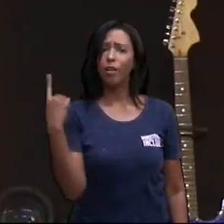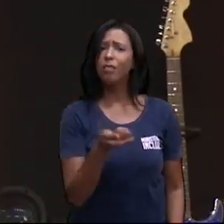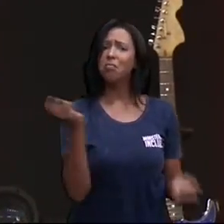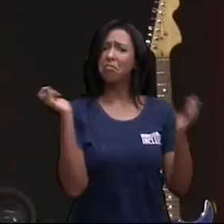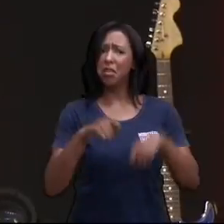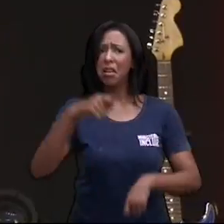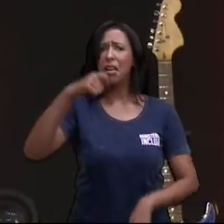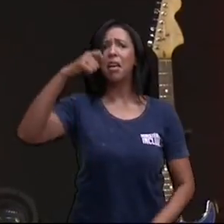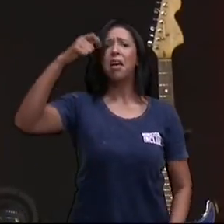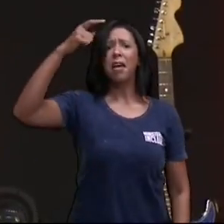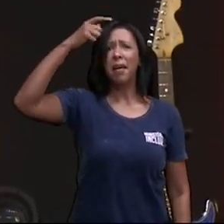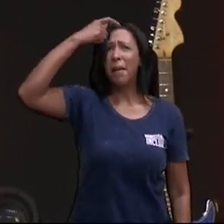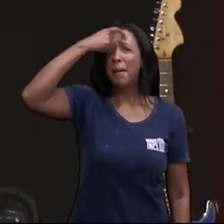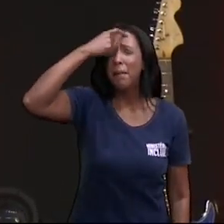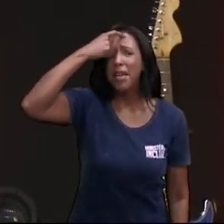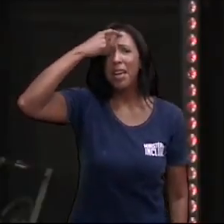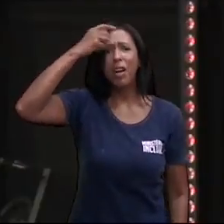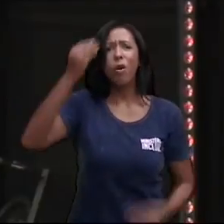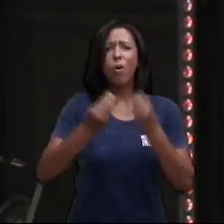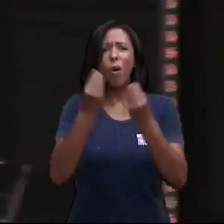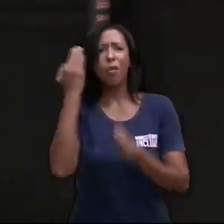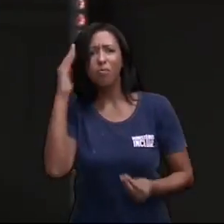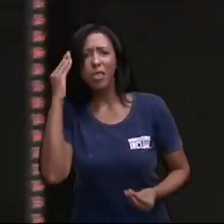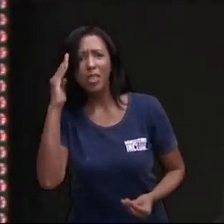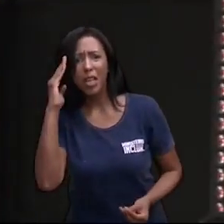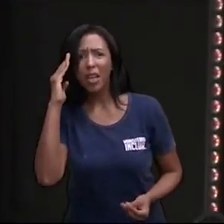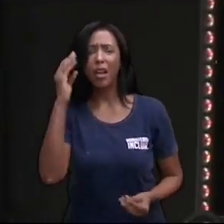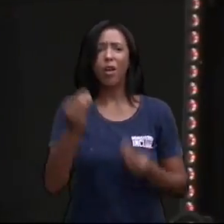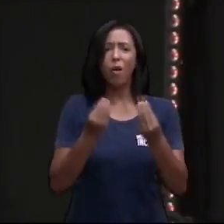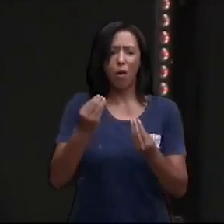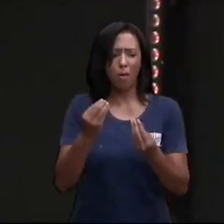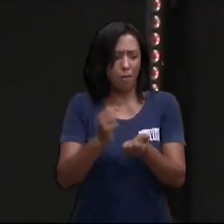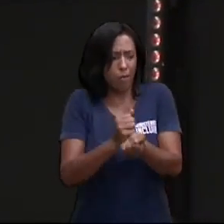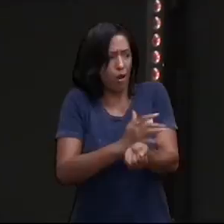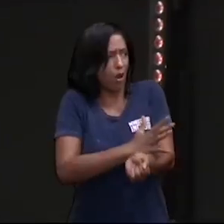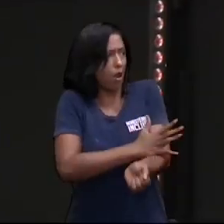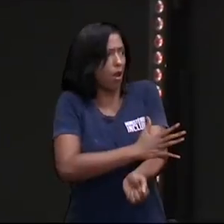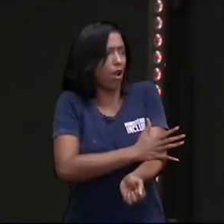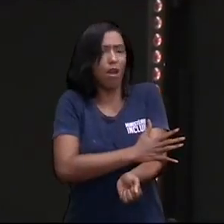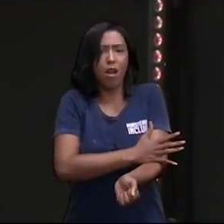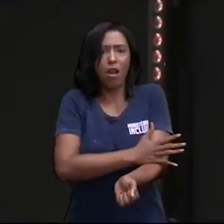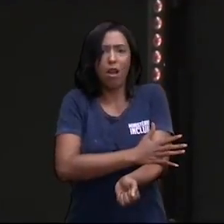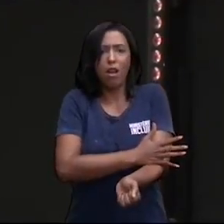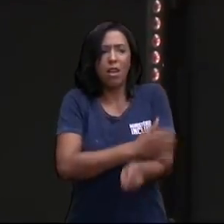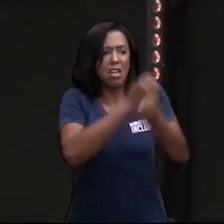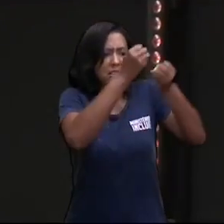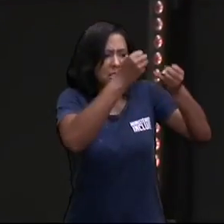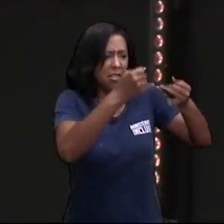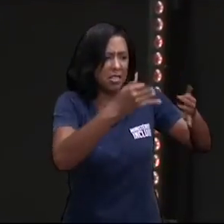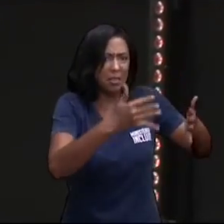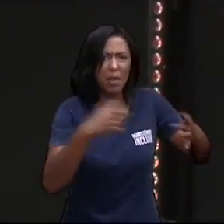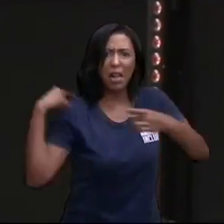mental uma capacidade cognitiva uma capacidade emocional que não tem explicação